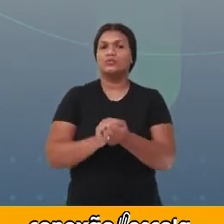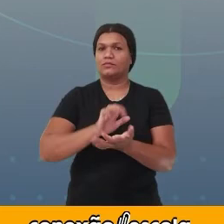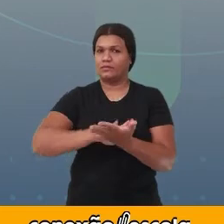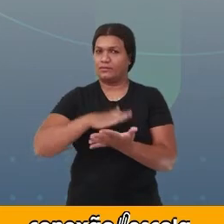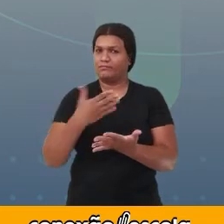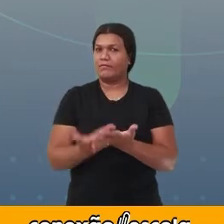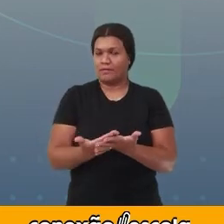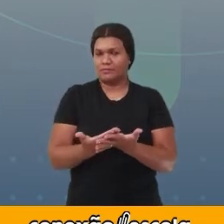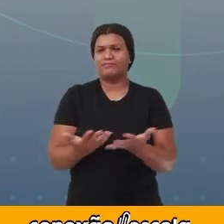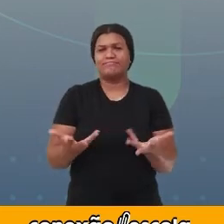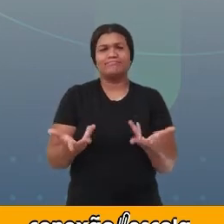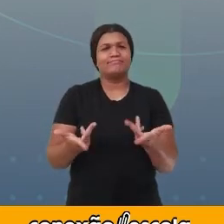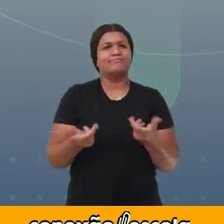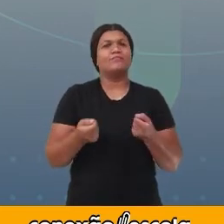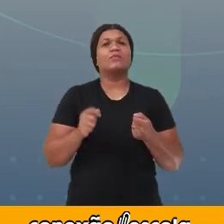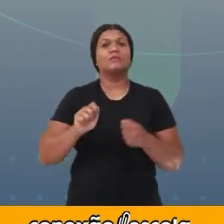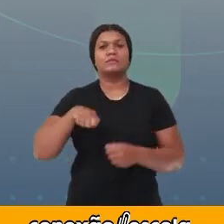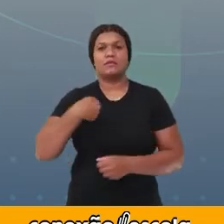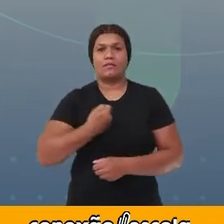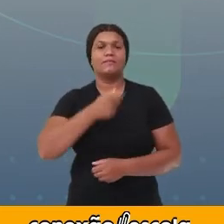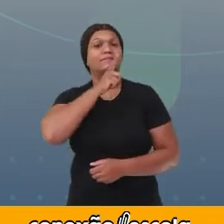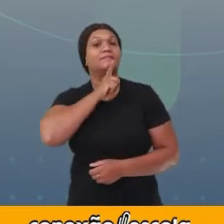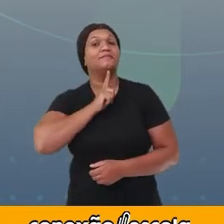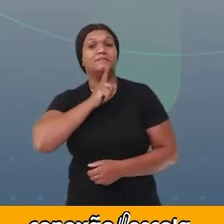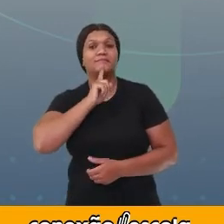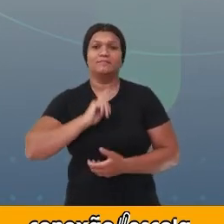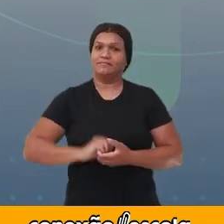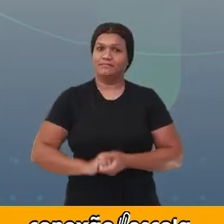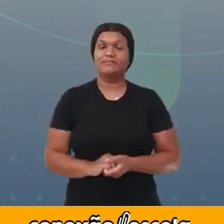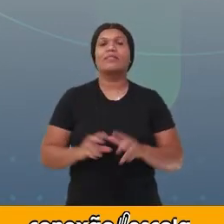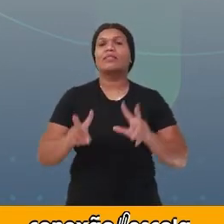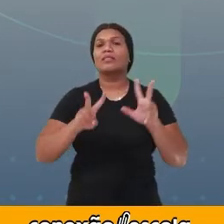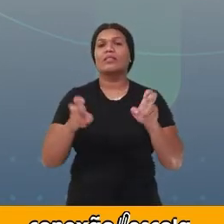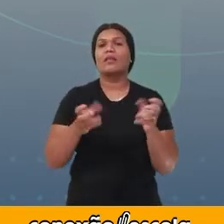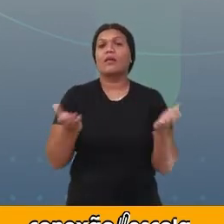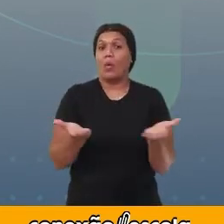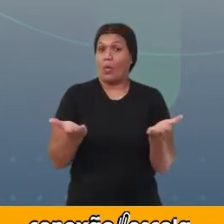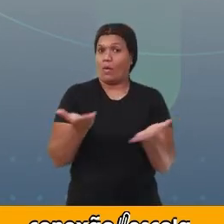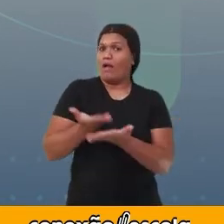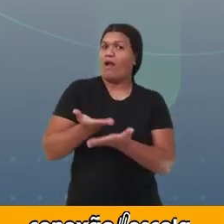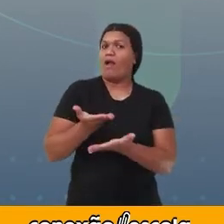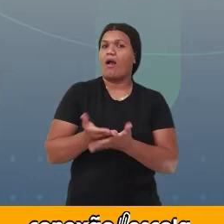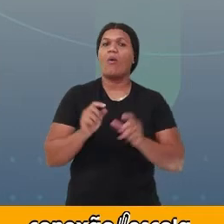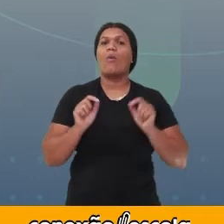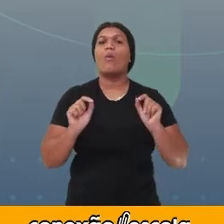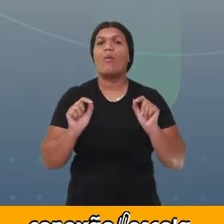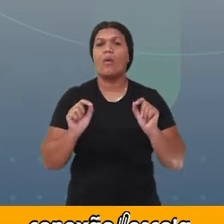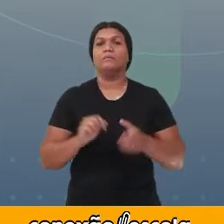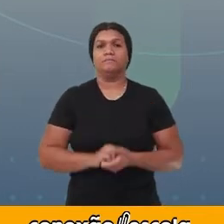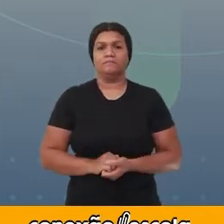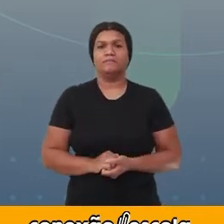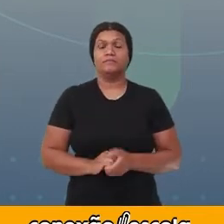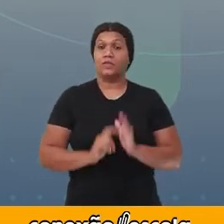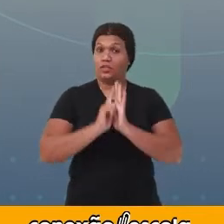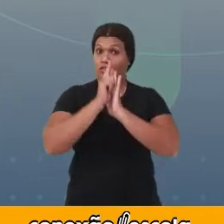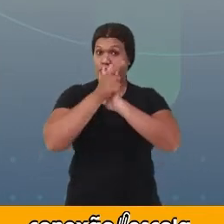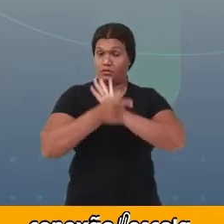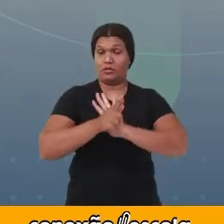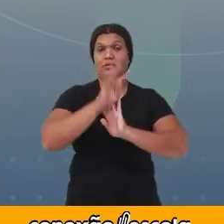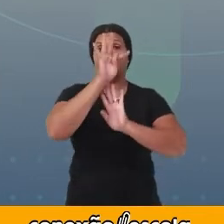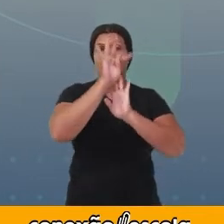nossa queridíssima intérprete, Williane. E o título da nossa aula de hoje é Os